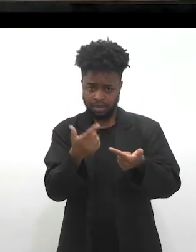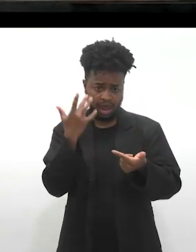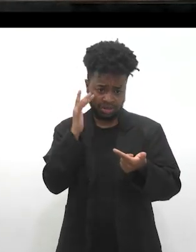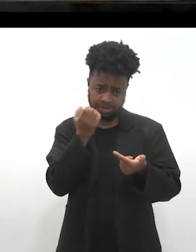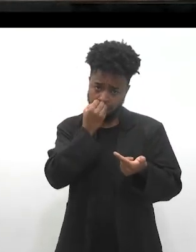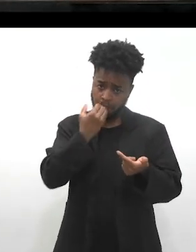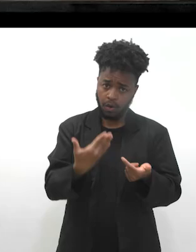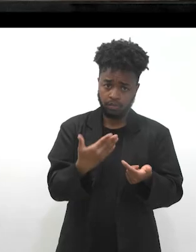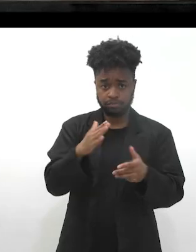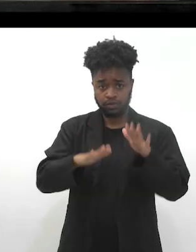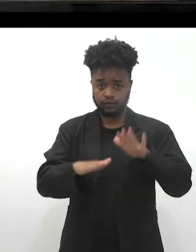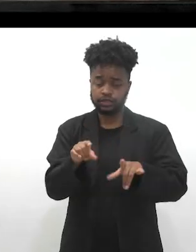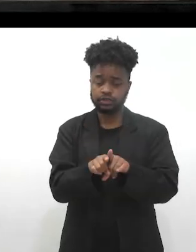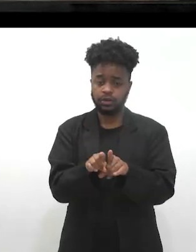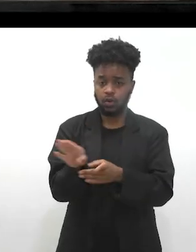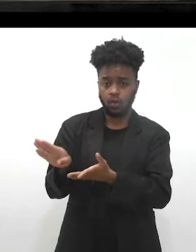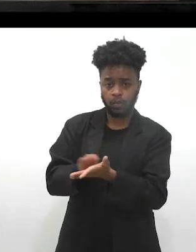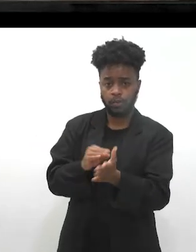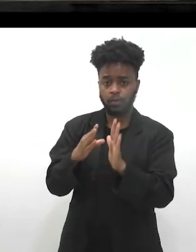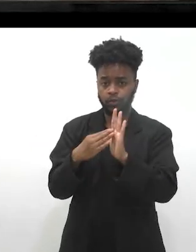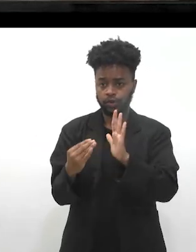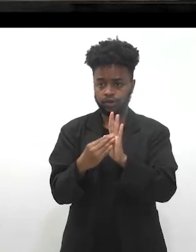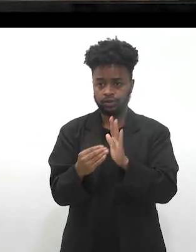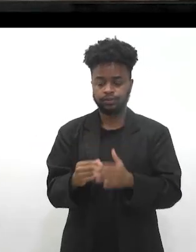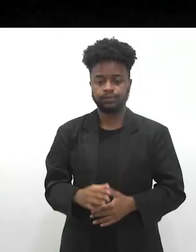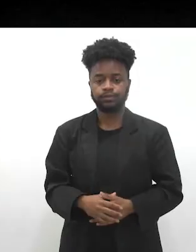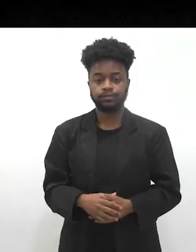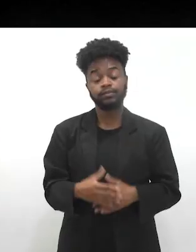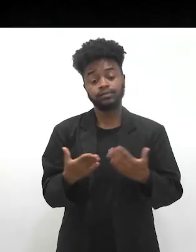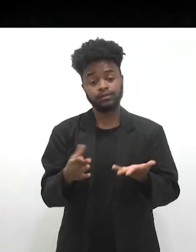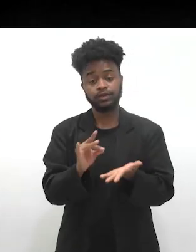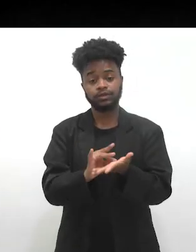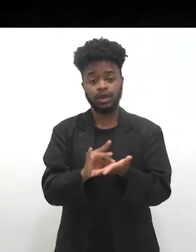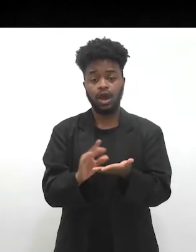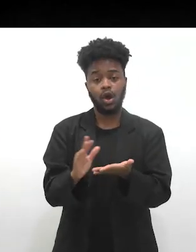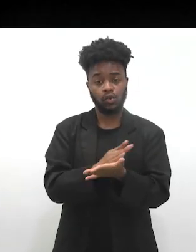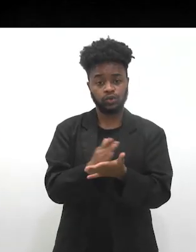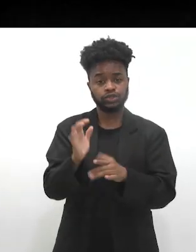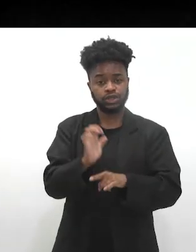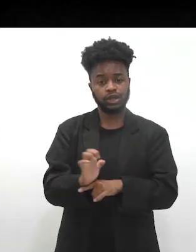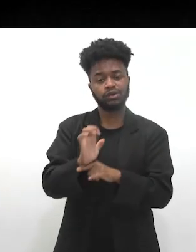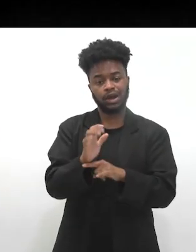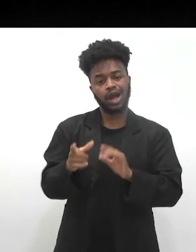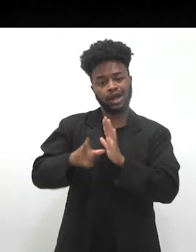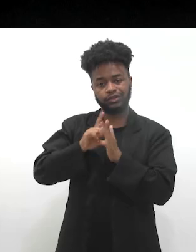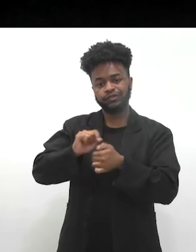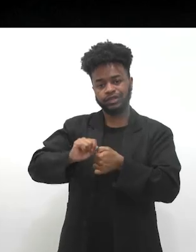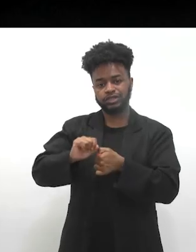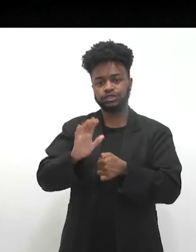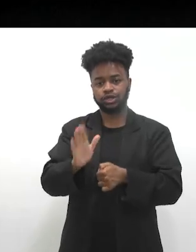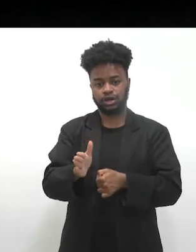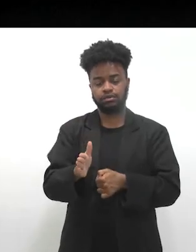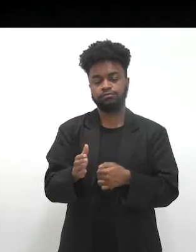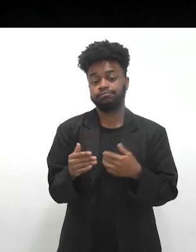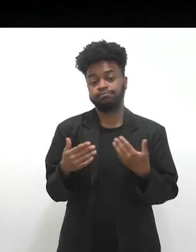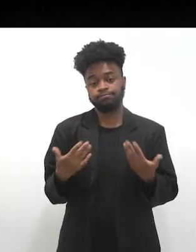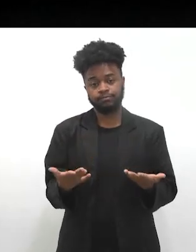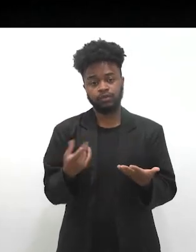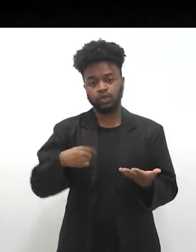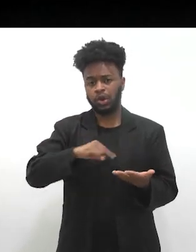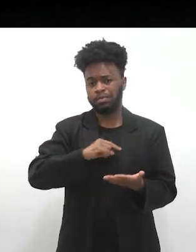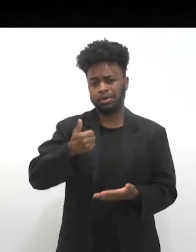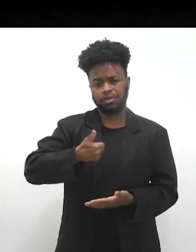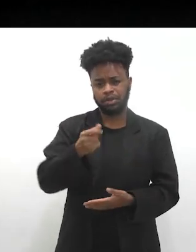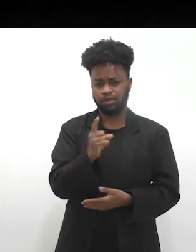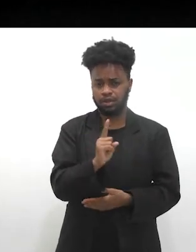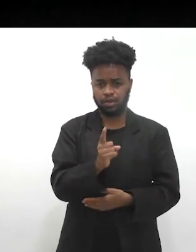com bons olhos e estão até, de repente, levando para lá? Na verdade, alguns estados já faziam isso antes da gente, né? Então,